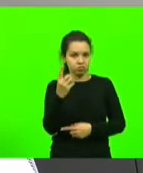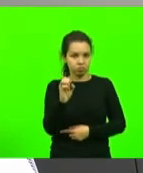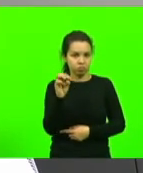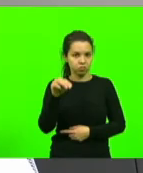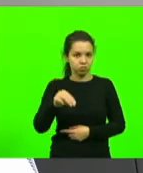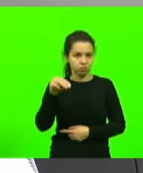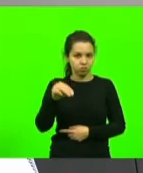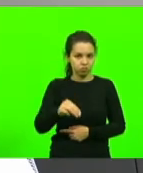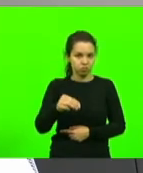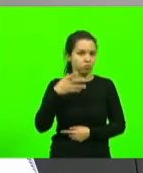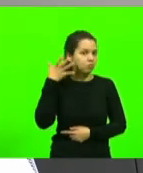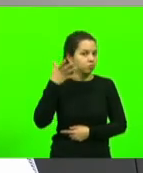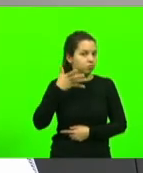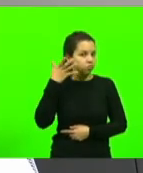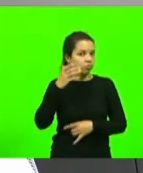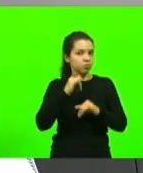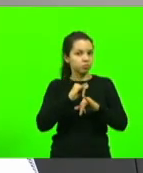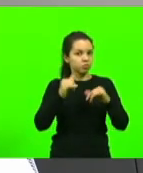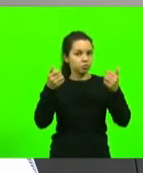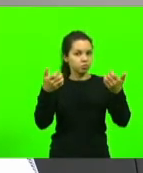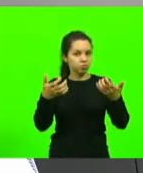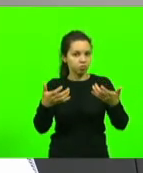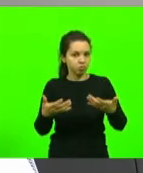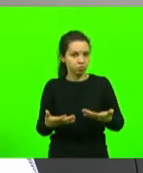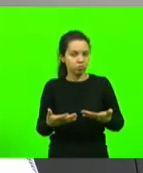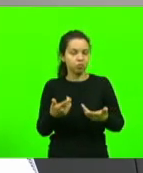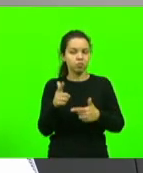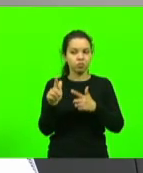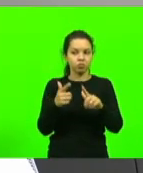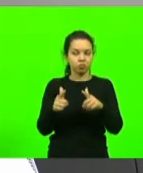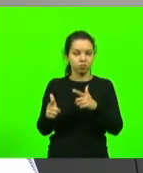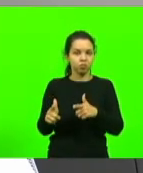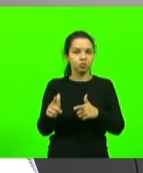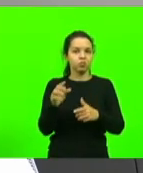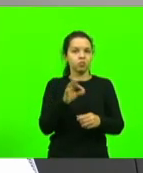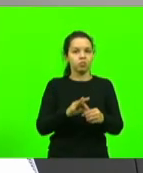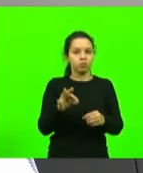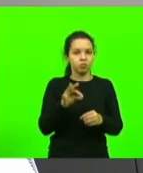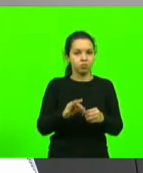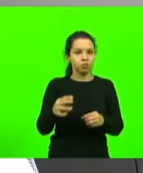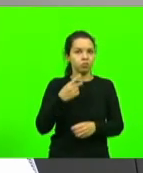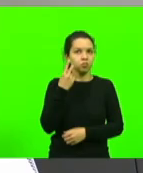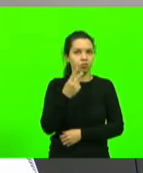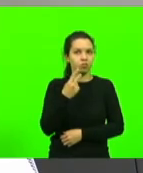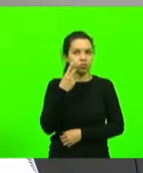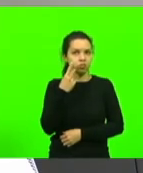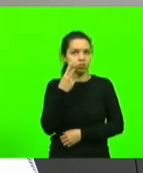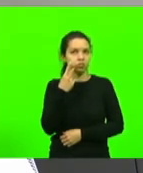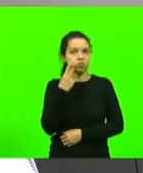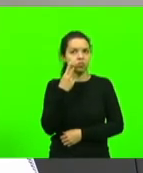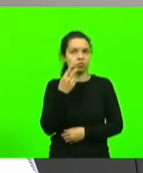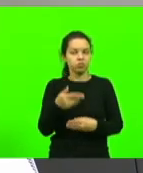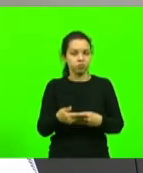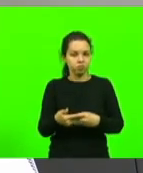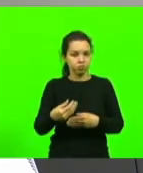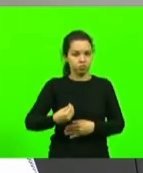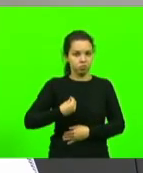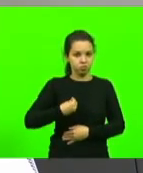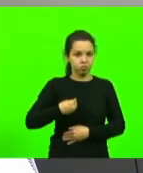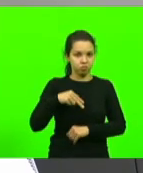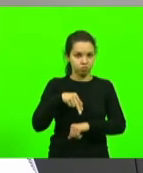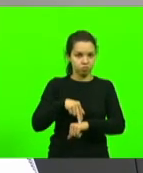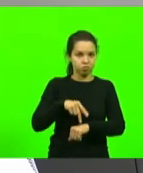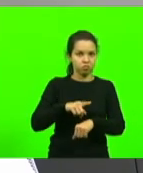para sua manifestação as demais entidades e os parlamentares que hora estiverem presente